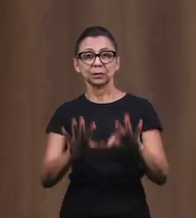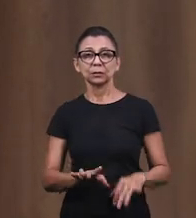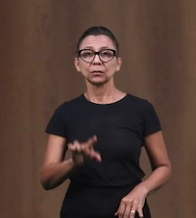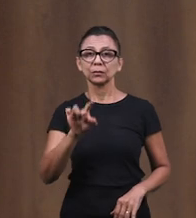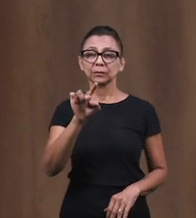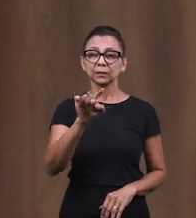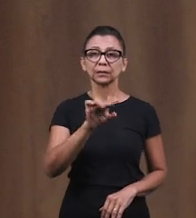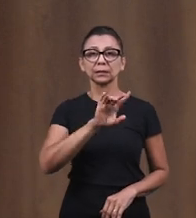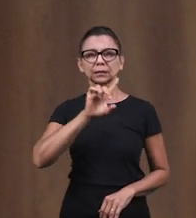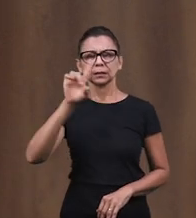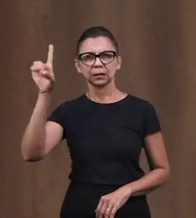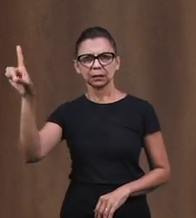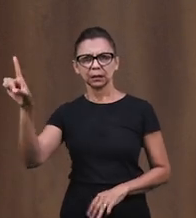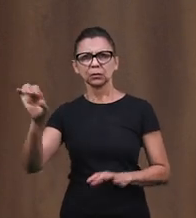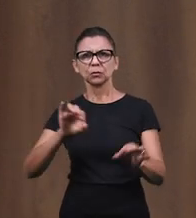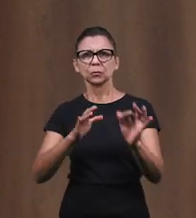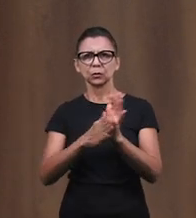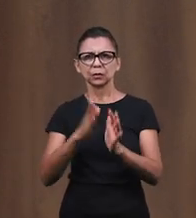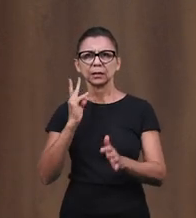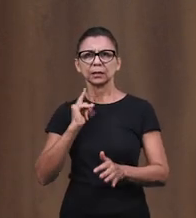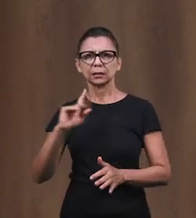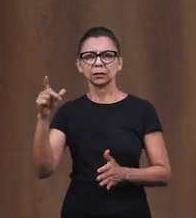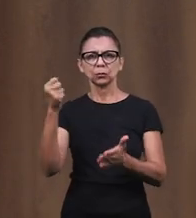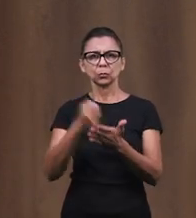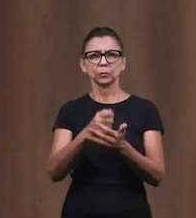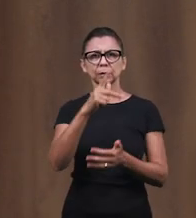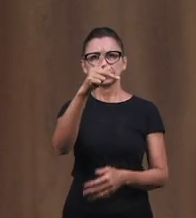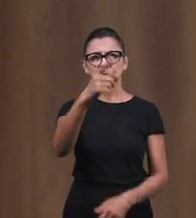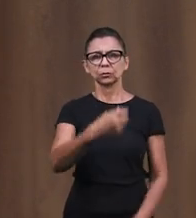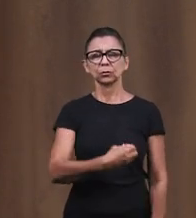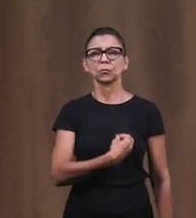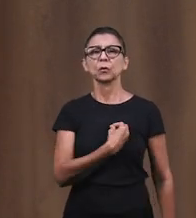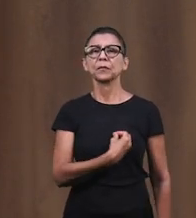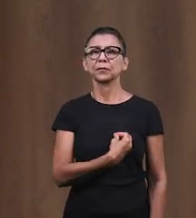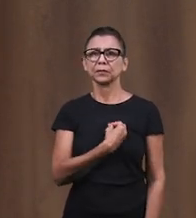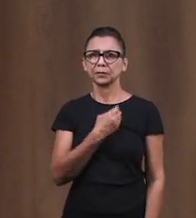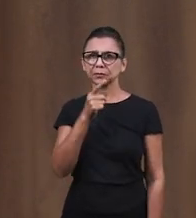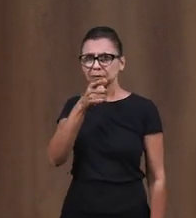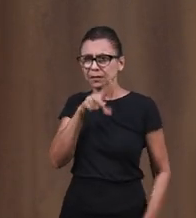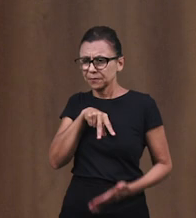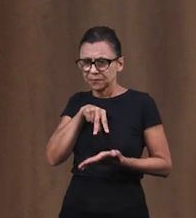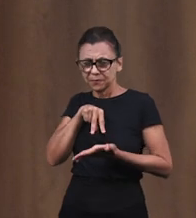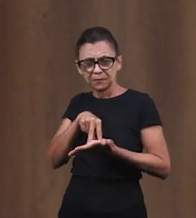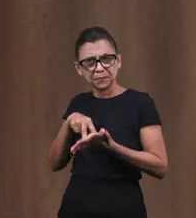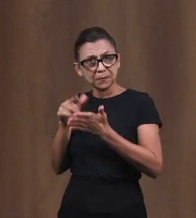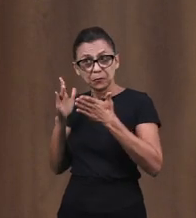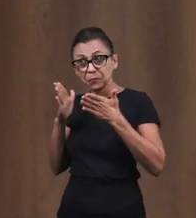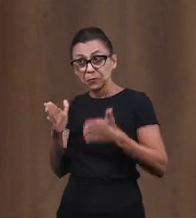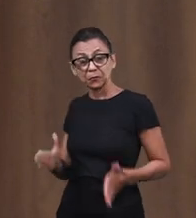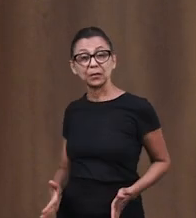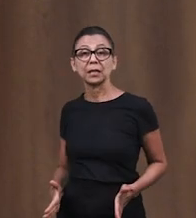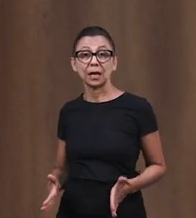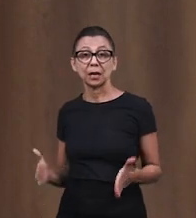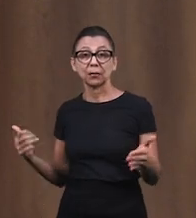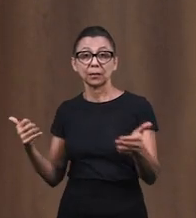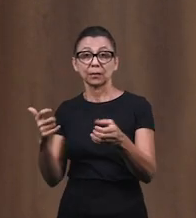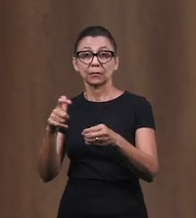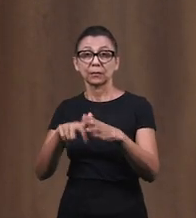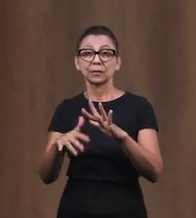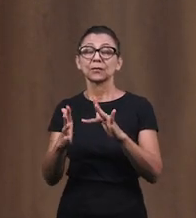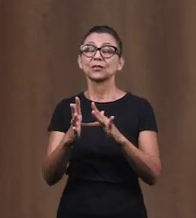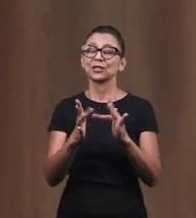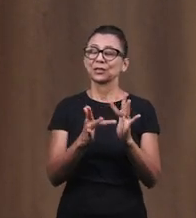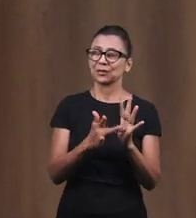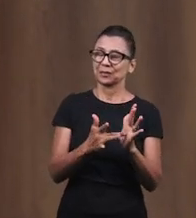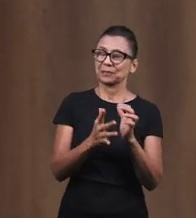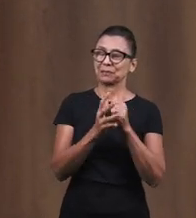possa cumprir na sua vida o projeto eterno dele e que você permaneça fiel até o dia glorioso